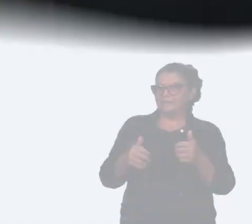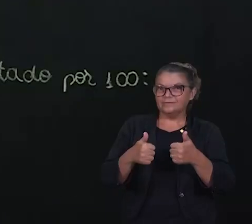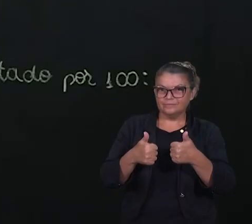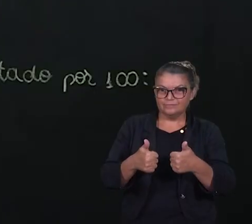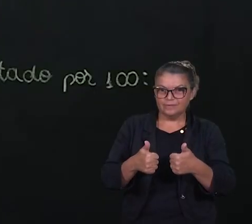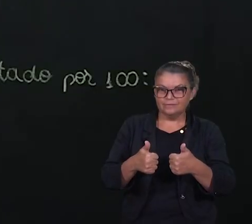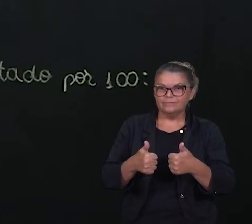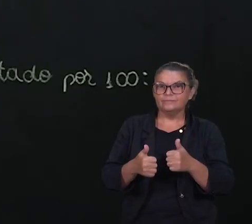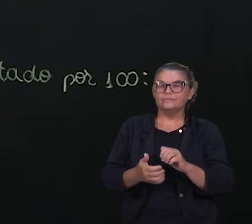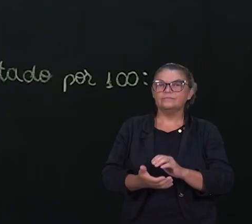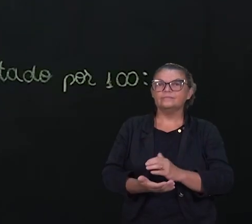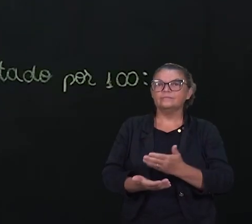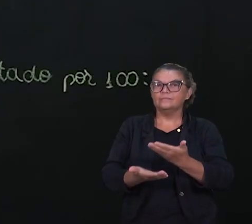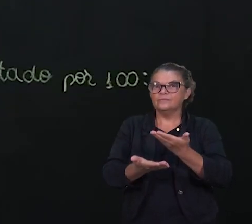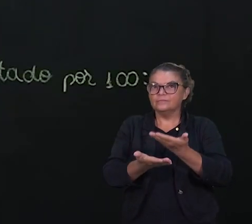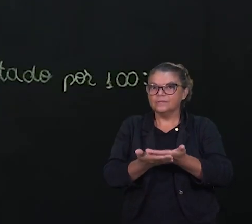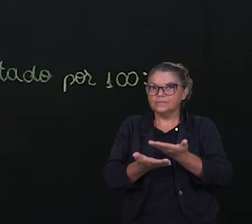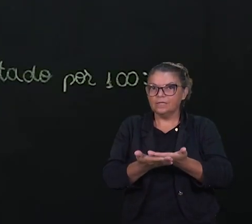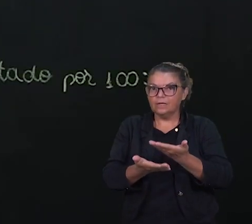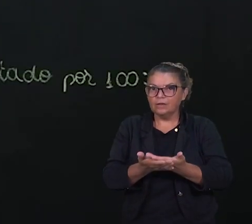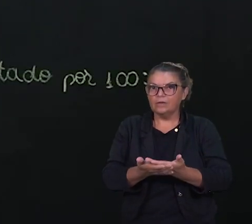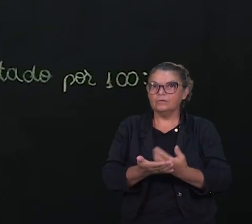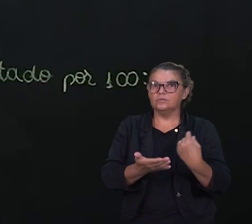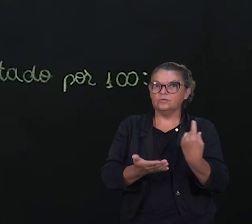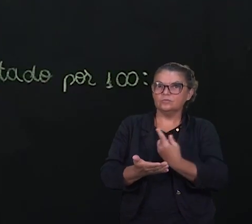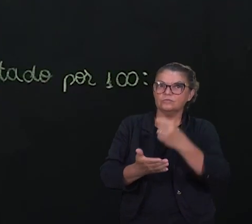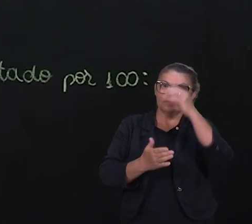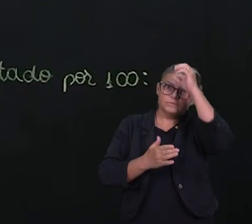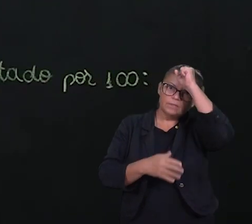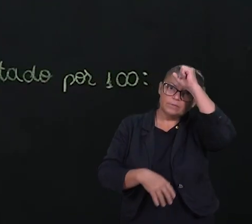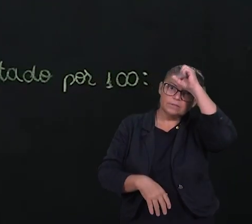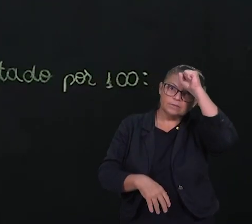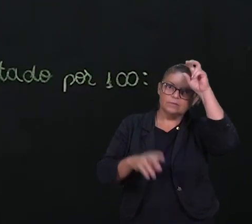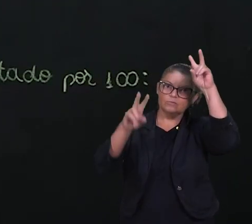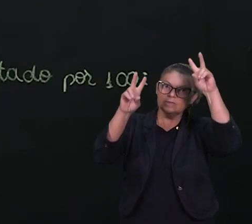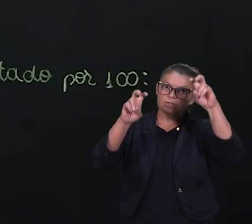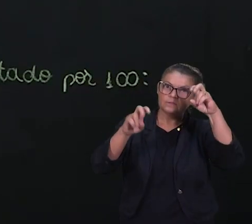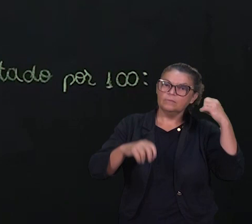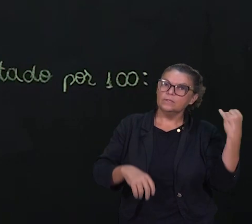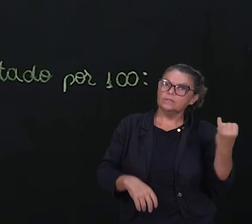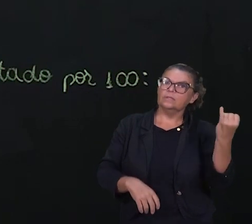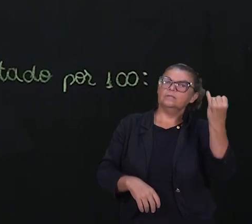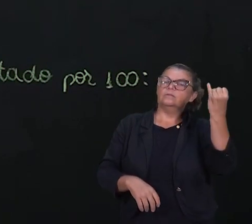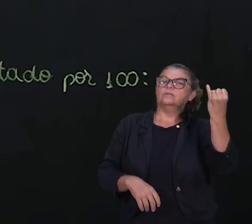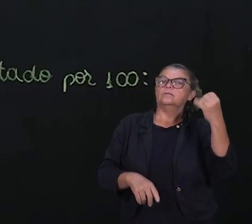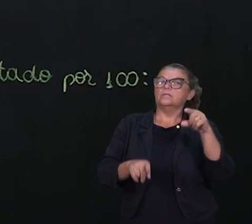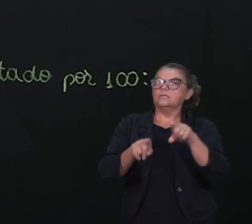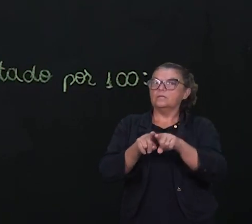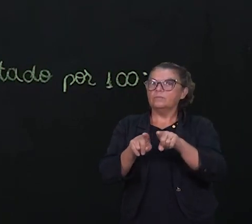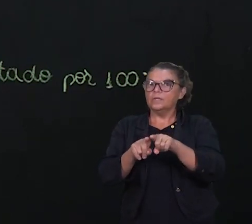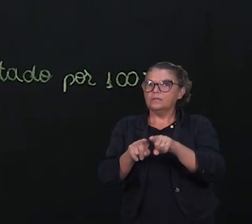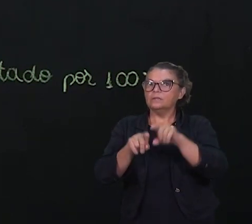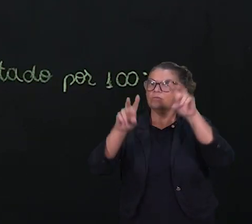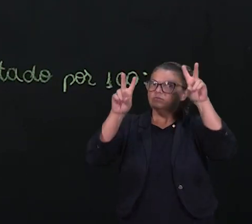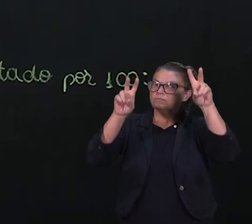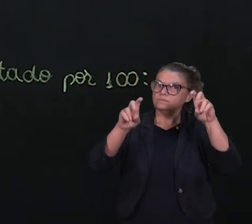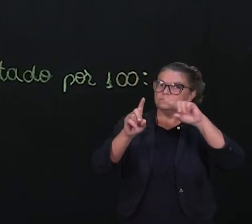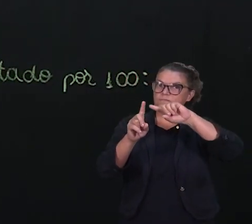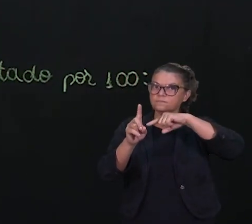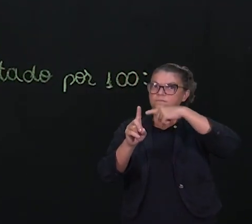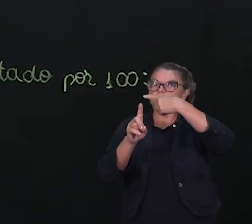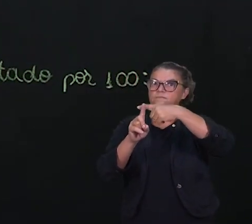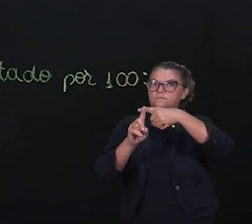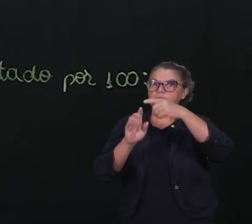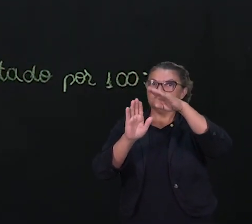Olá pessoal, tudo bem com vocês? Nesta nossa aula, vamos aprender um assunto bem interessante e muito importante, onde ele